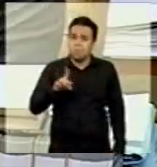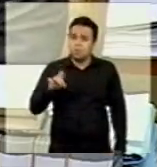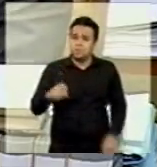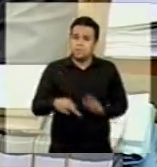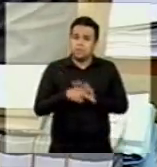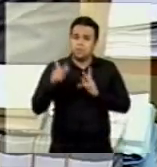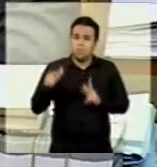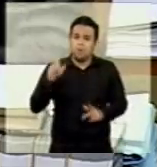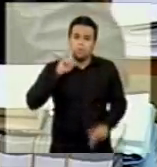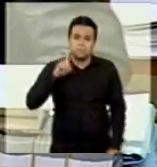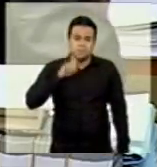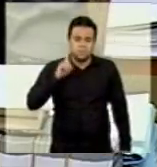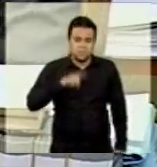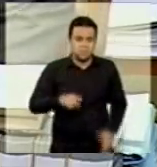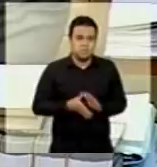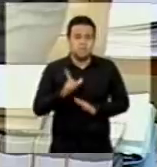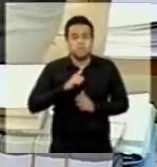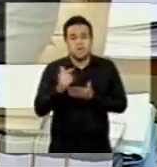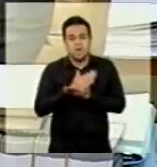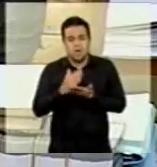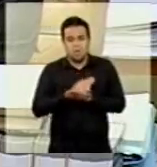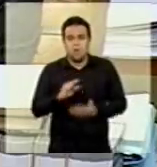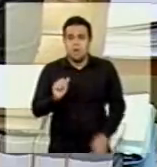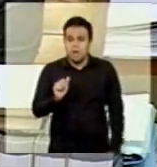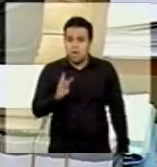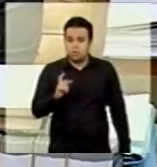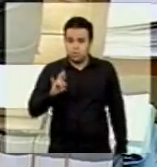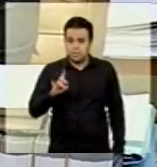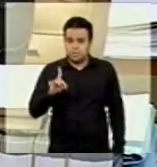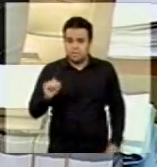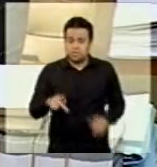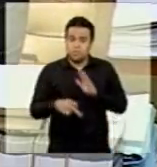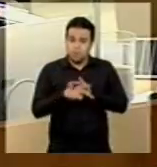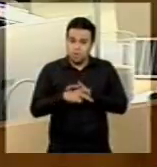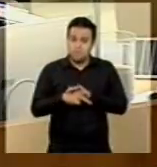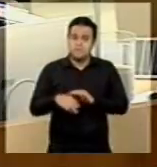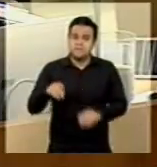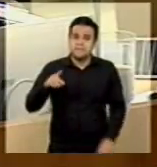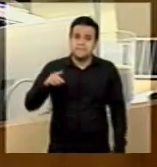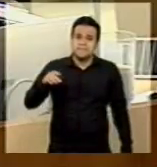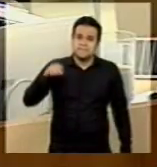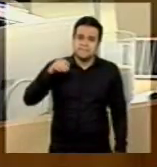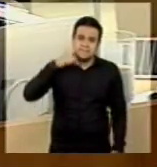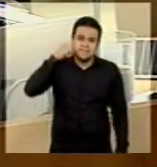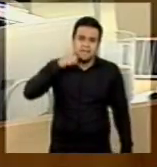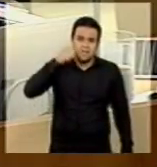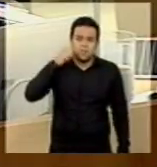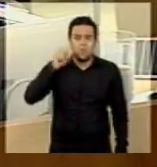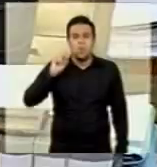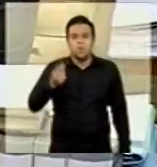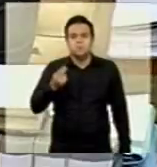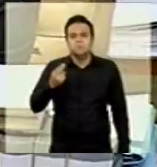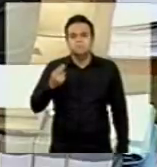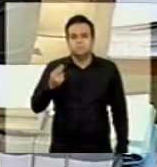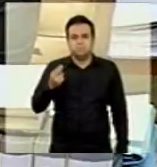em que autoridades do próprio Congresso Nacional, senadores ou